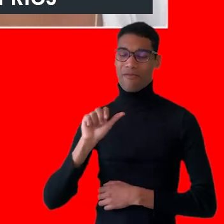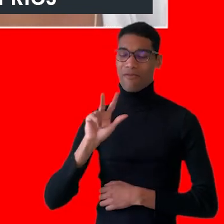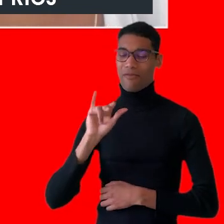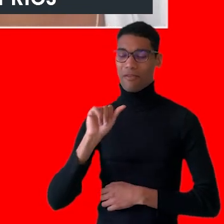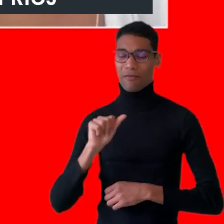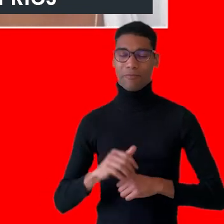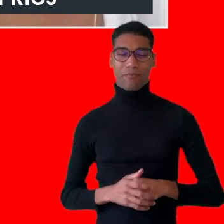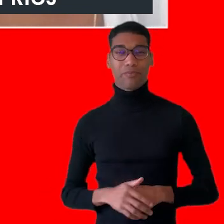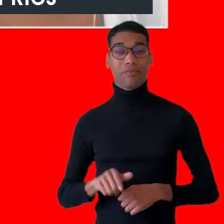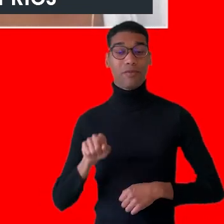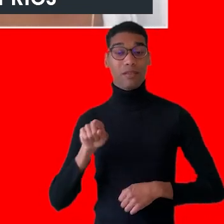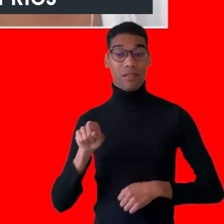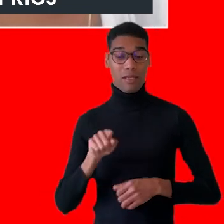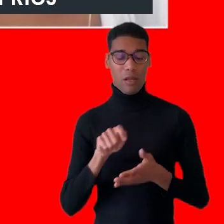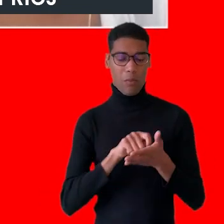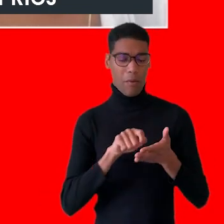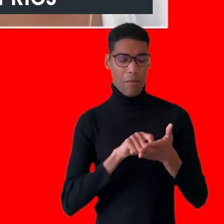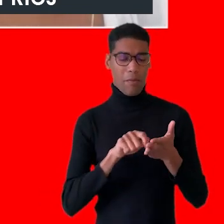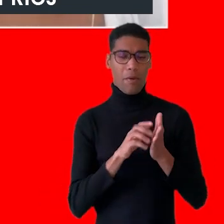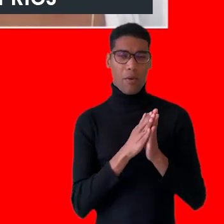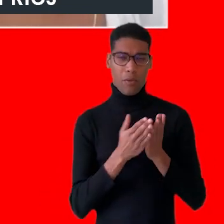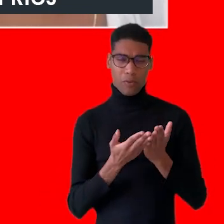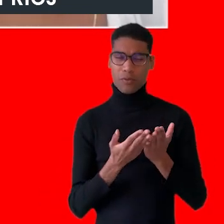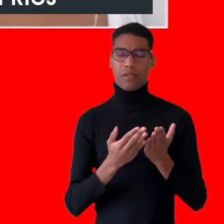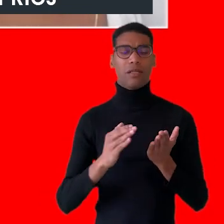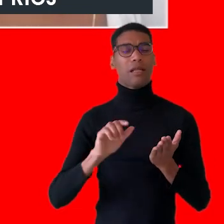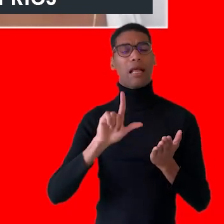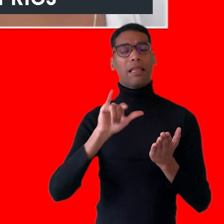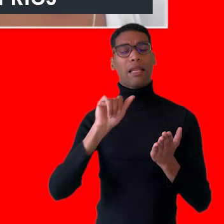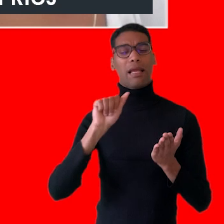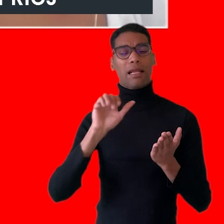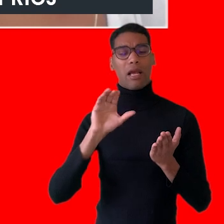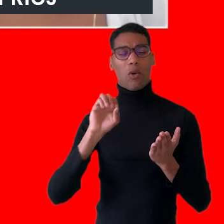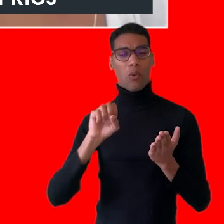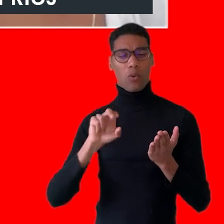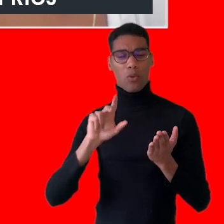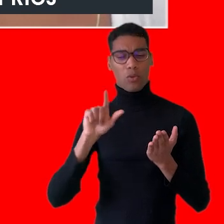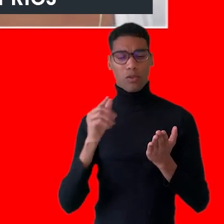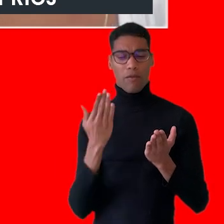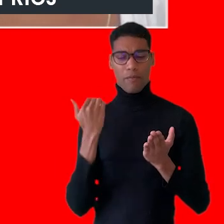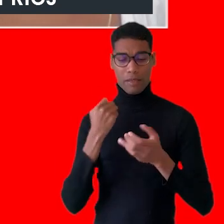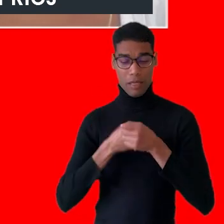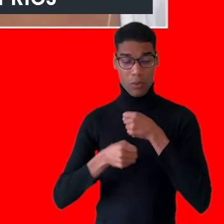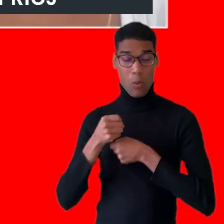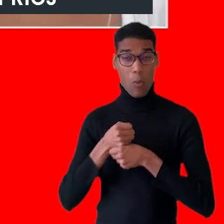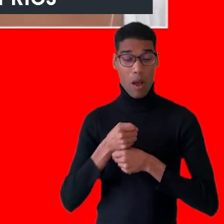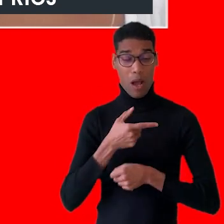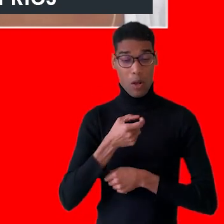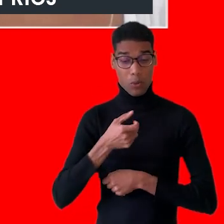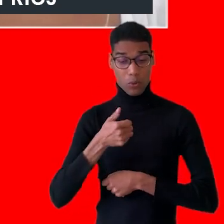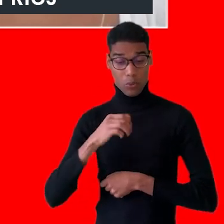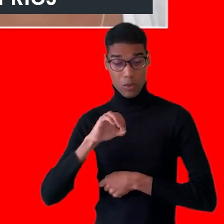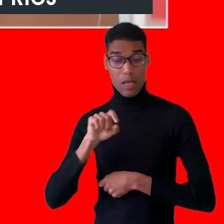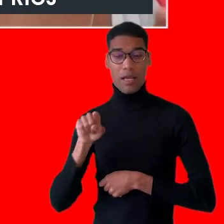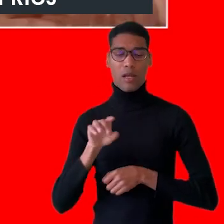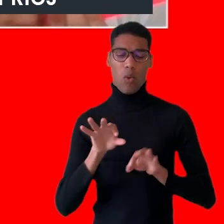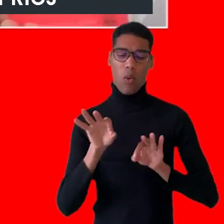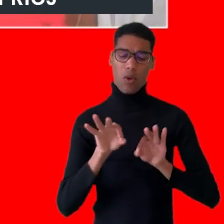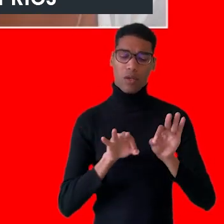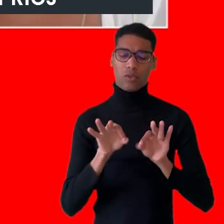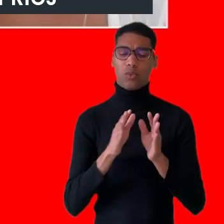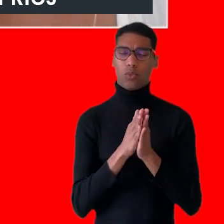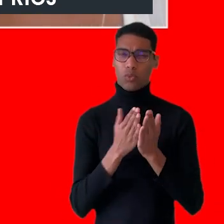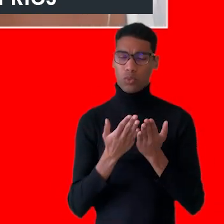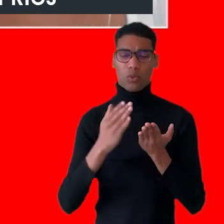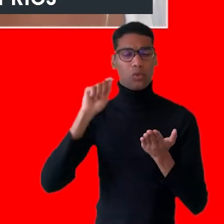E Flávia também é coautora do livro Lélia Gonzalez, né, da Sumos, de 2010, e